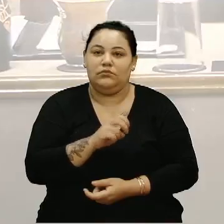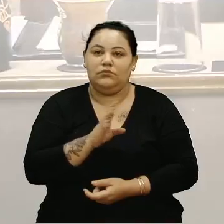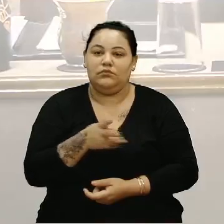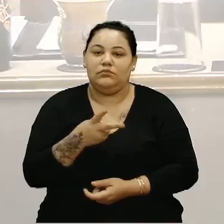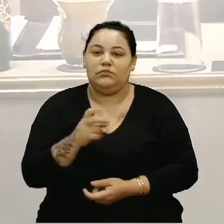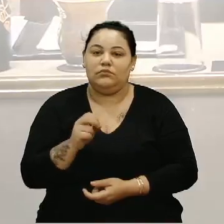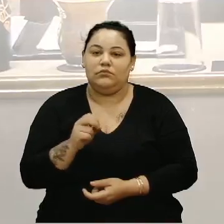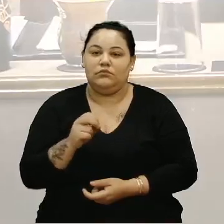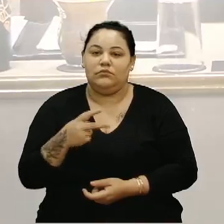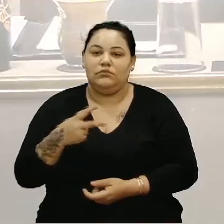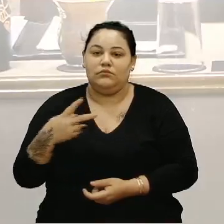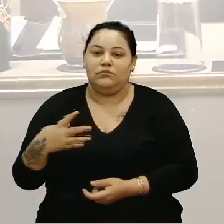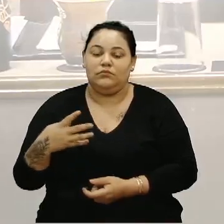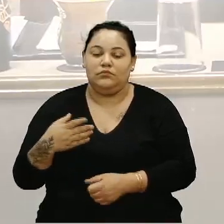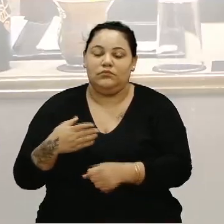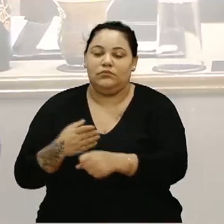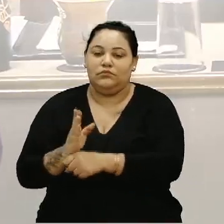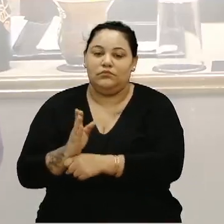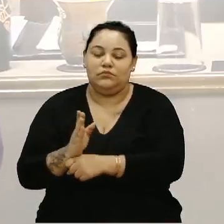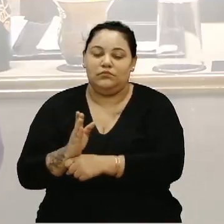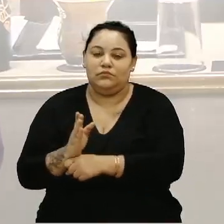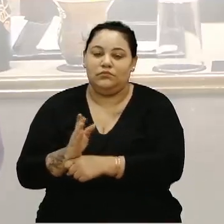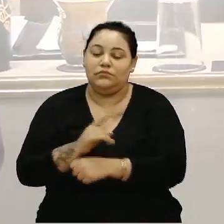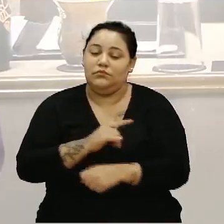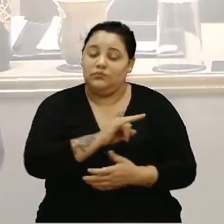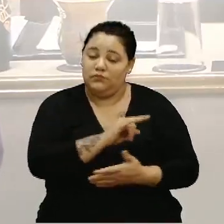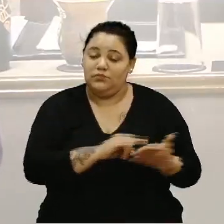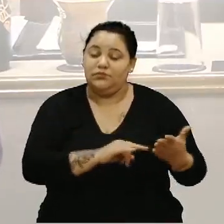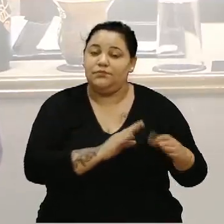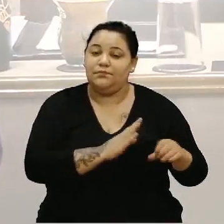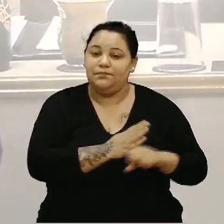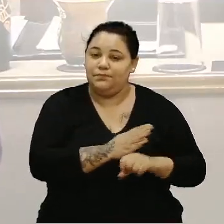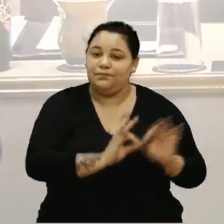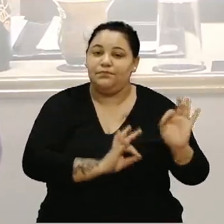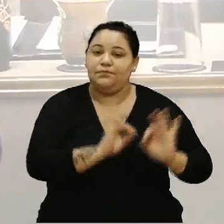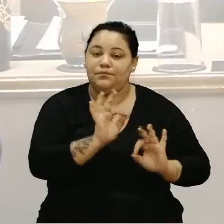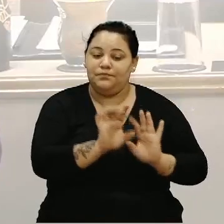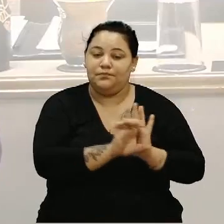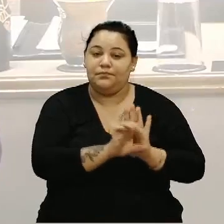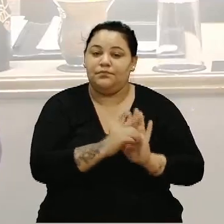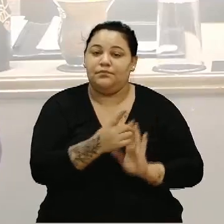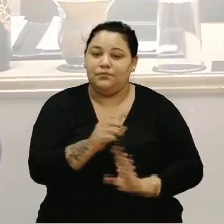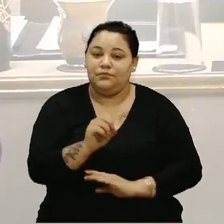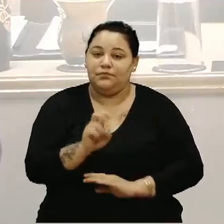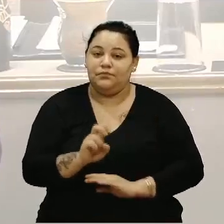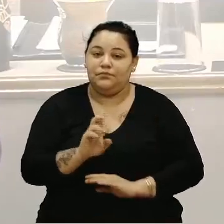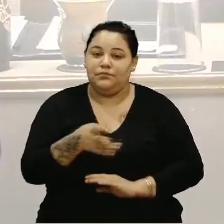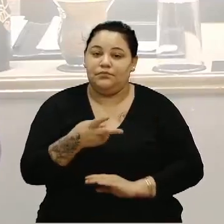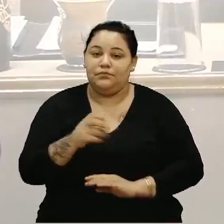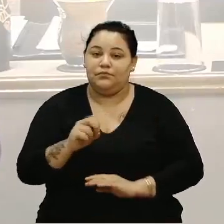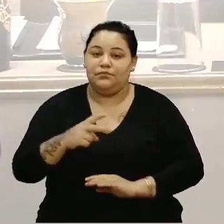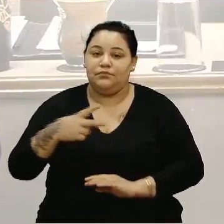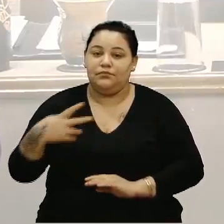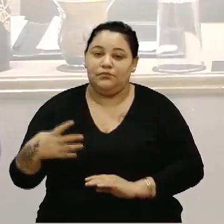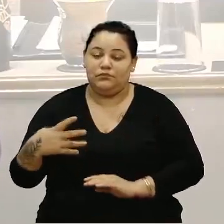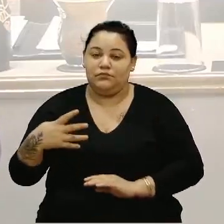275/2024, favorável. Parecer favorável ao projeto de lei número 105/2024, contido no processo